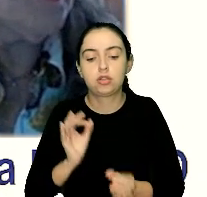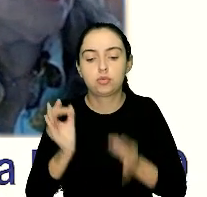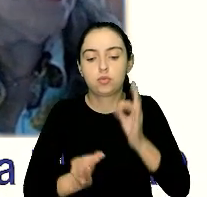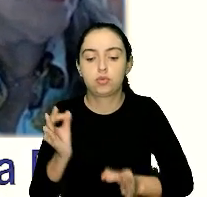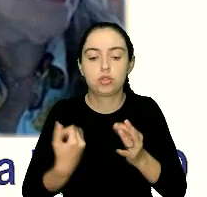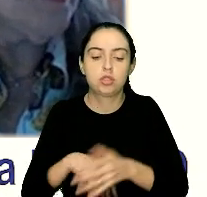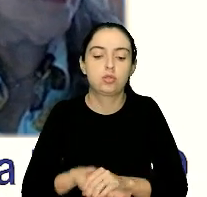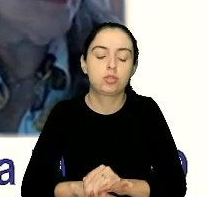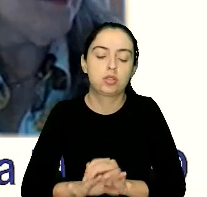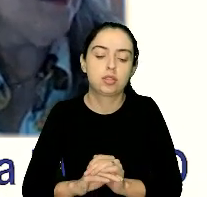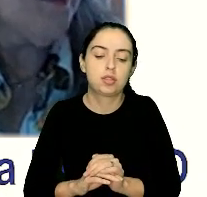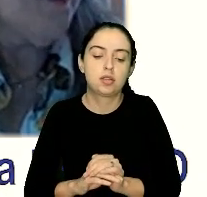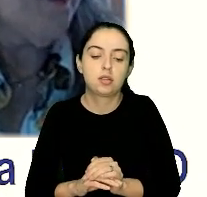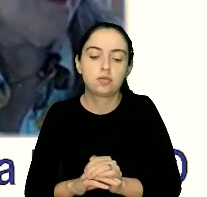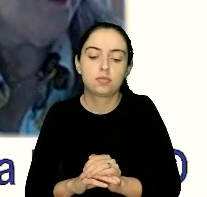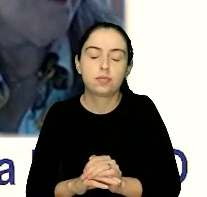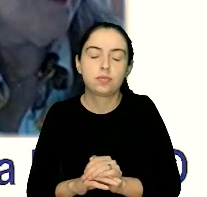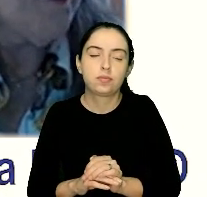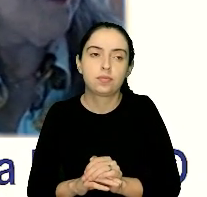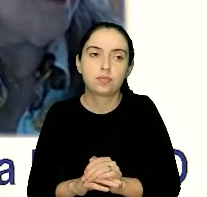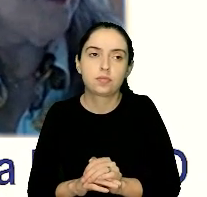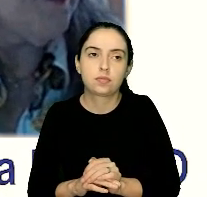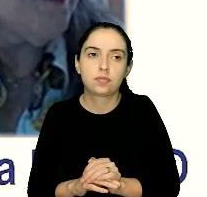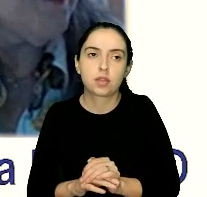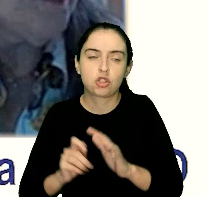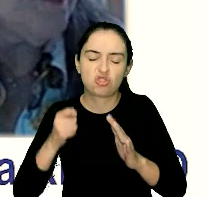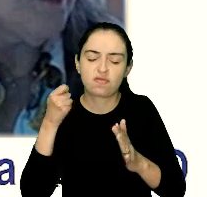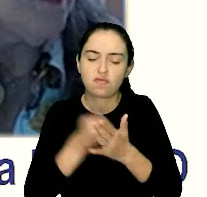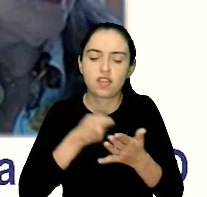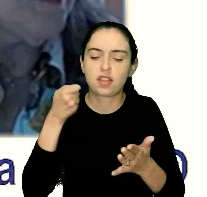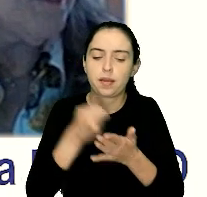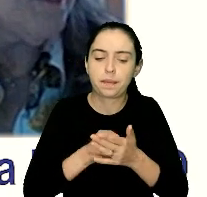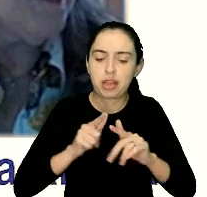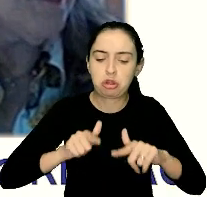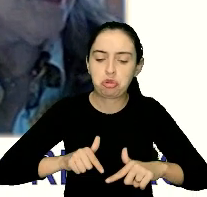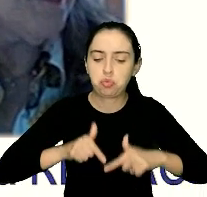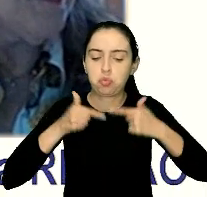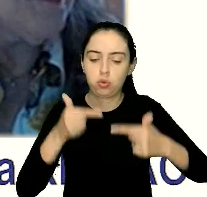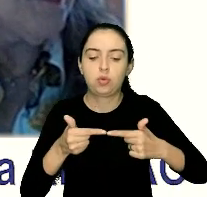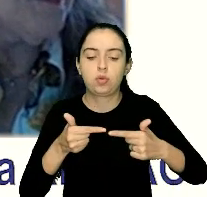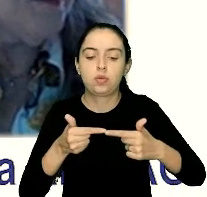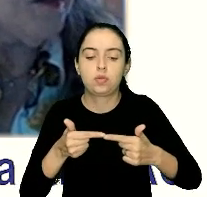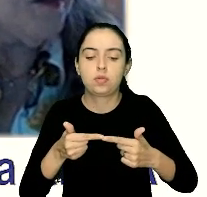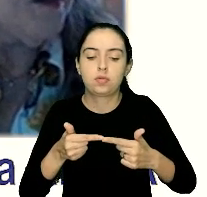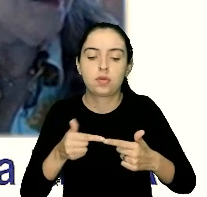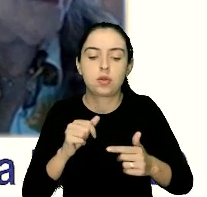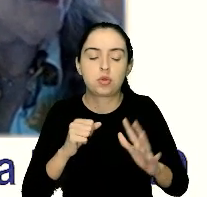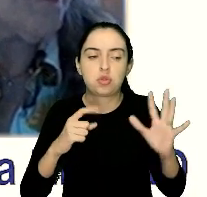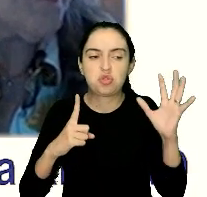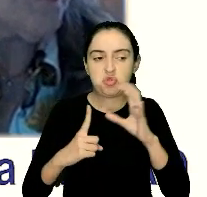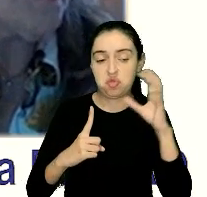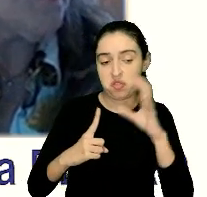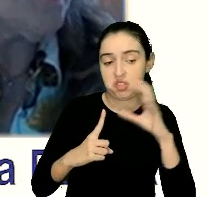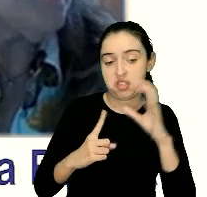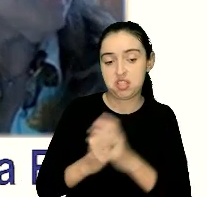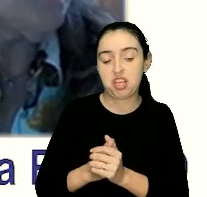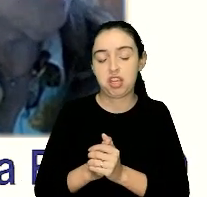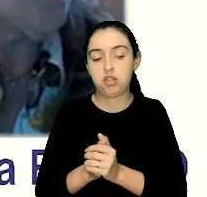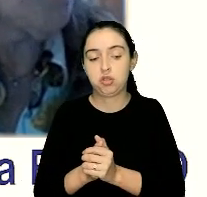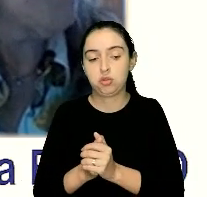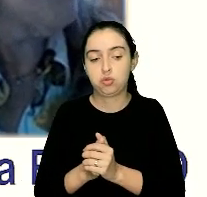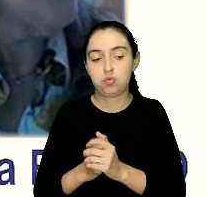de, né, enfrentamento do assédio moral, do assédio sexual, da